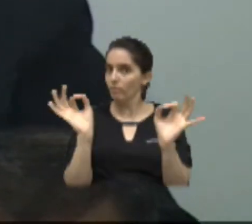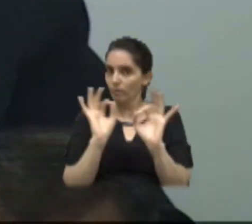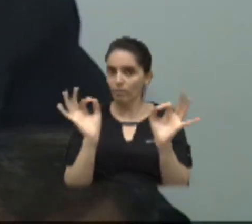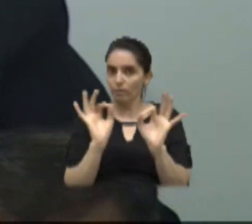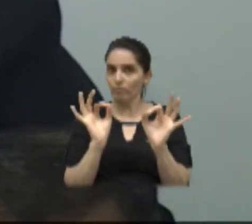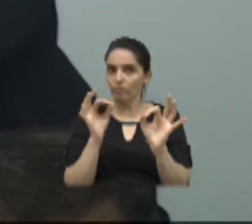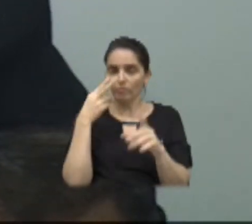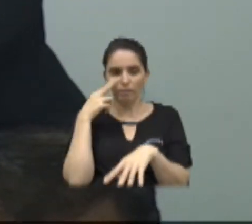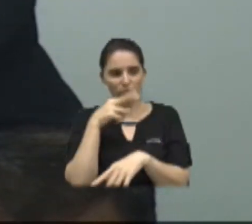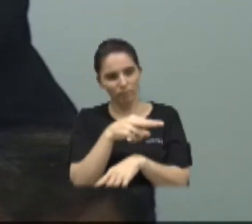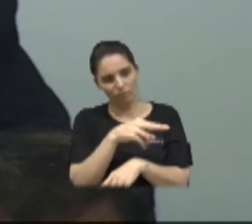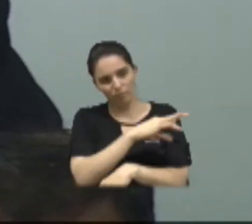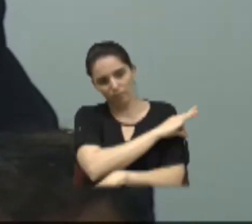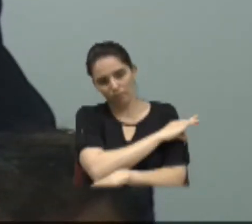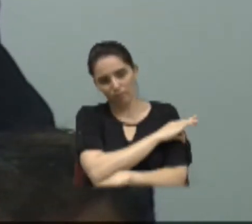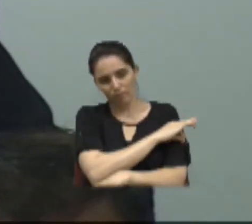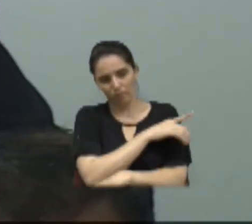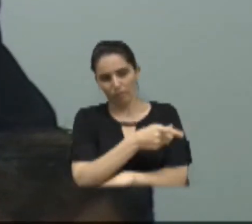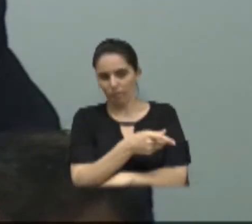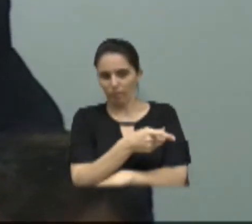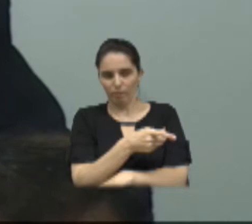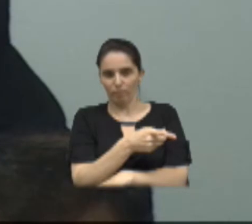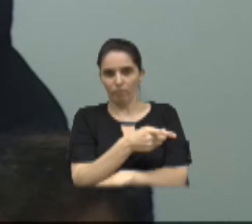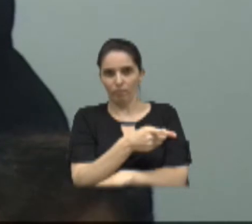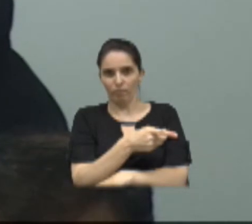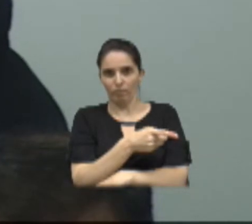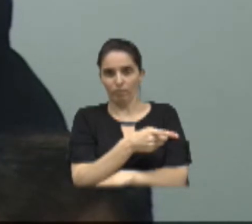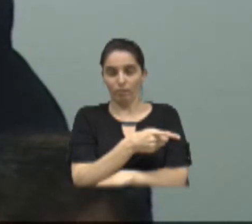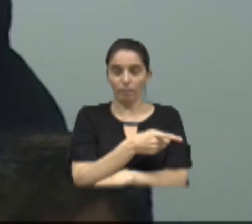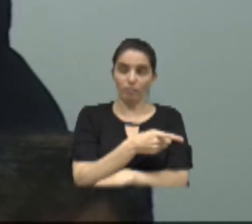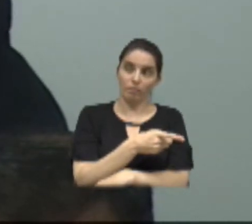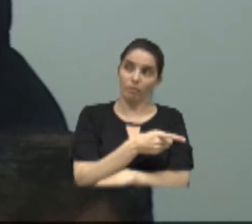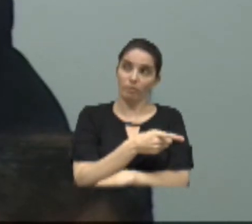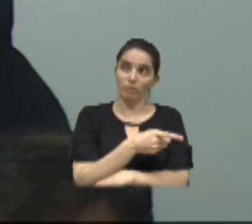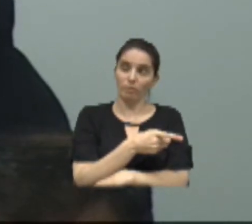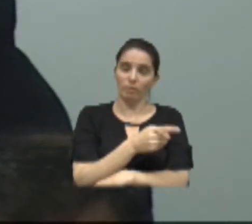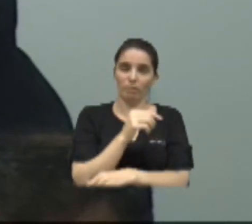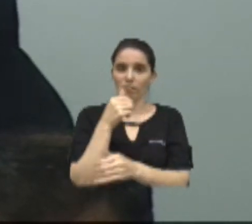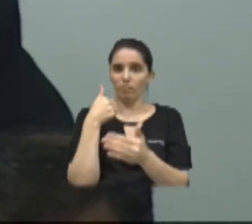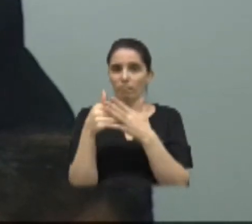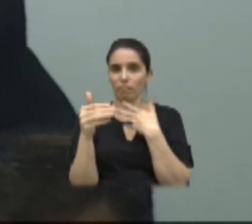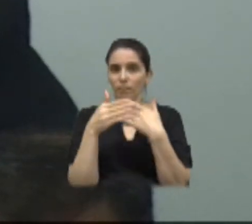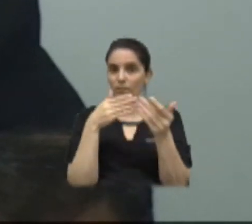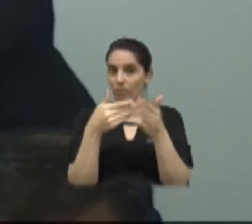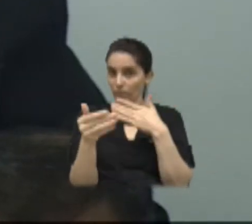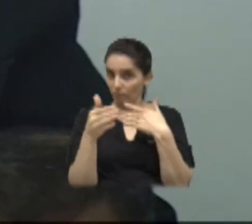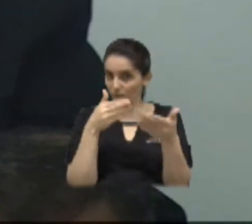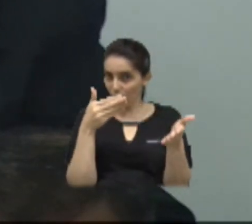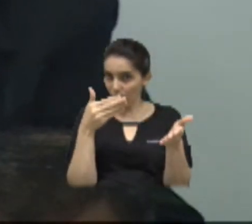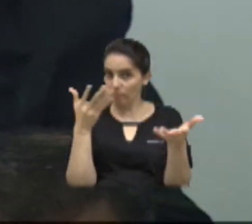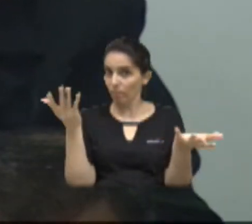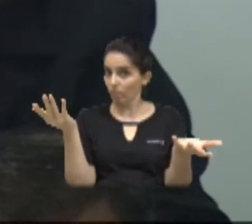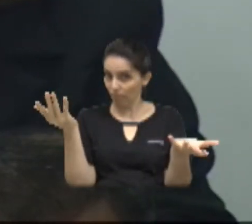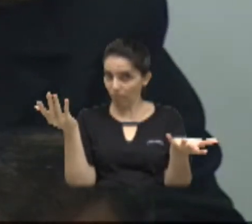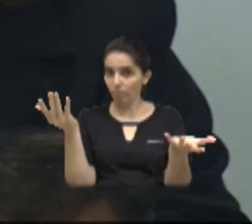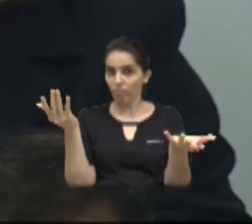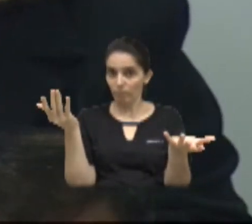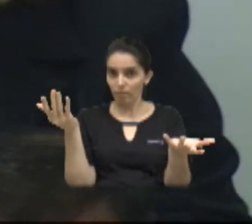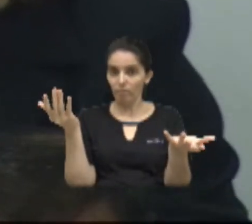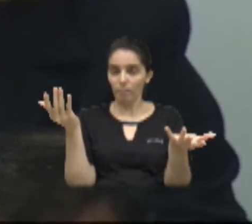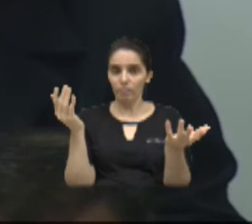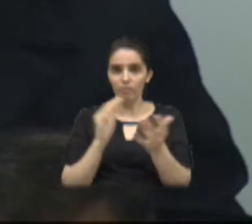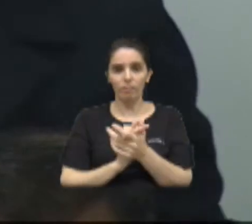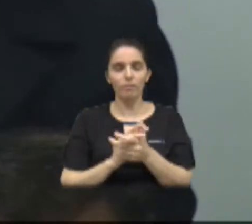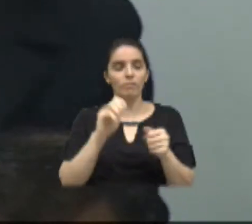que você olha e fala assim, ó, não faz mais isso. Ele dá uma olhadinha para você, dá uma risadinha de bonitinho e sai andando, você fala, não entendeu nada, vai